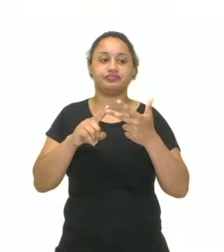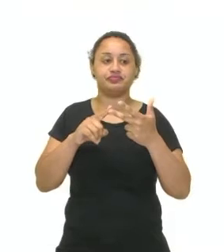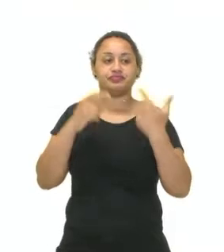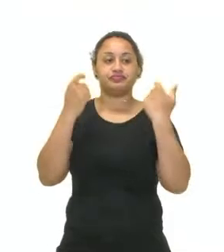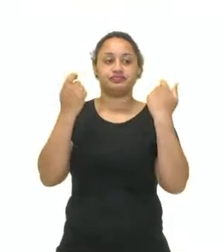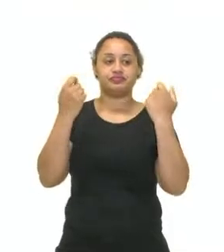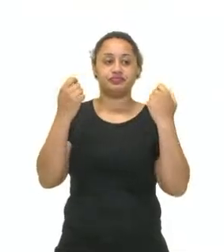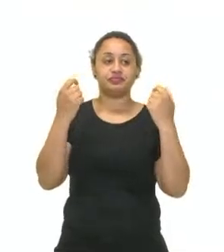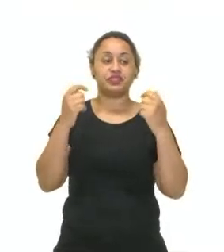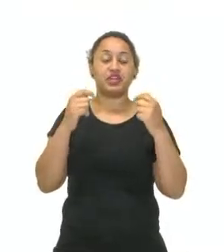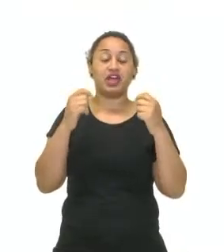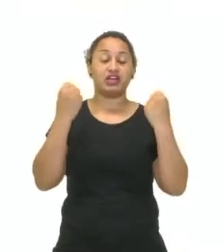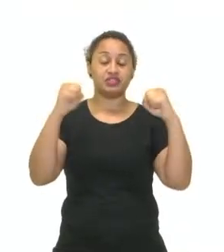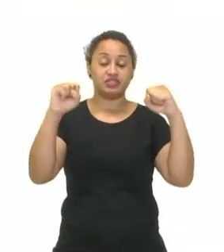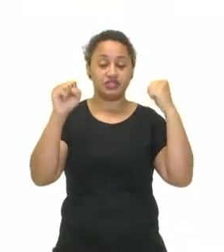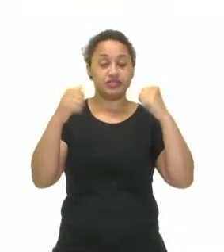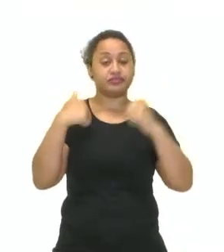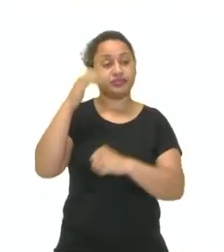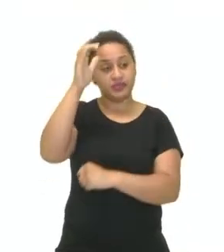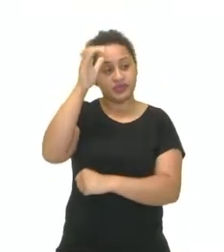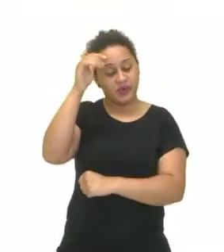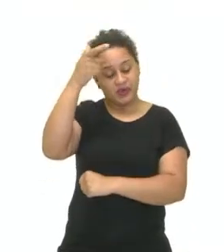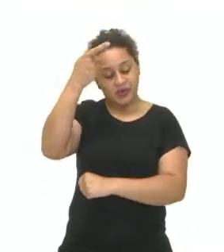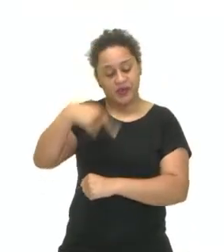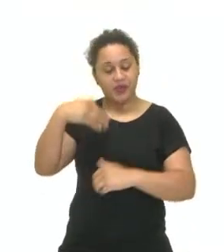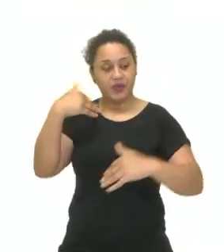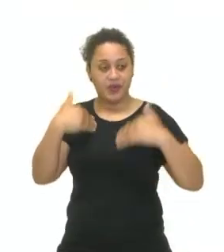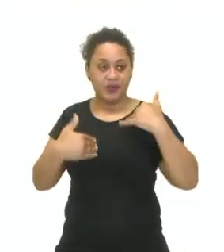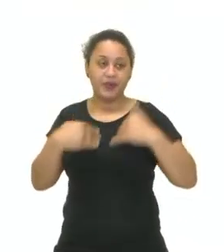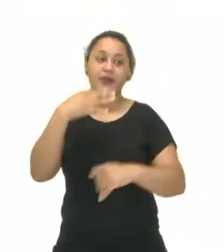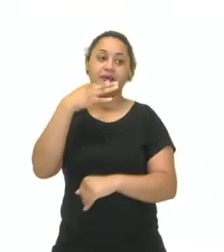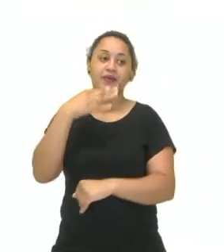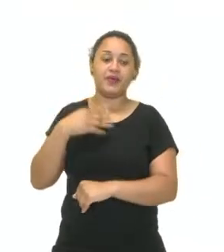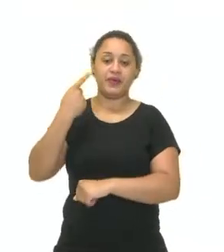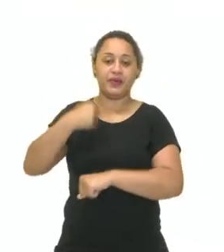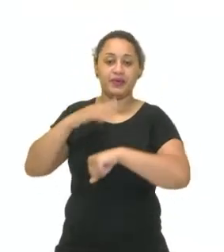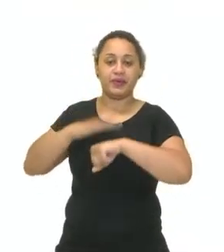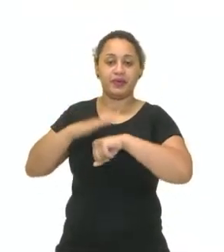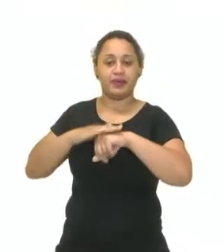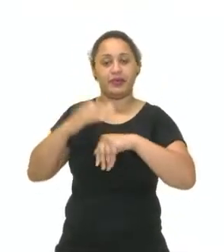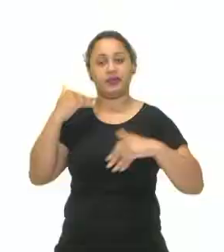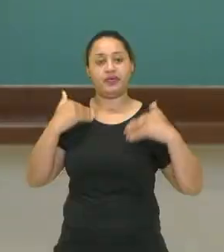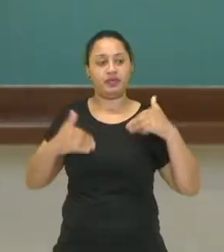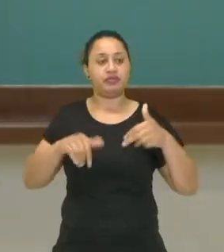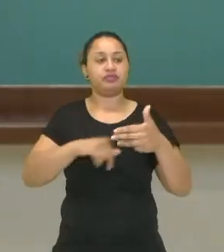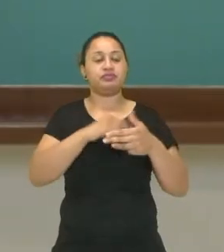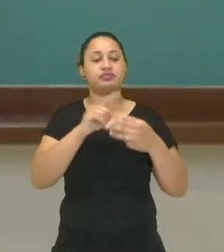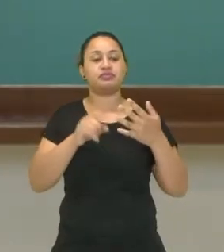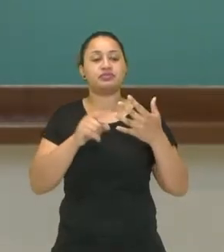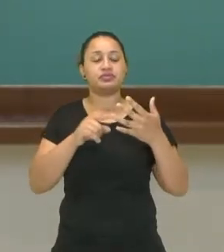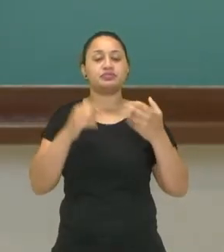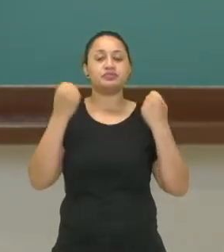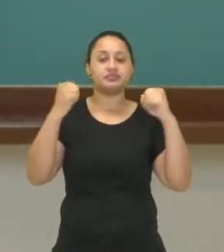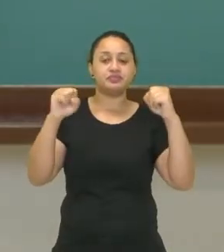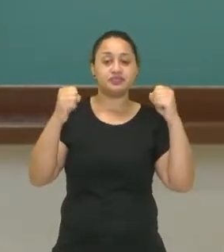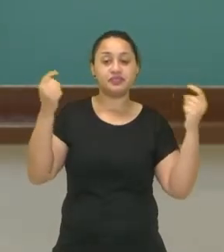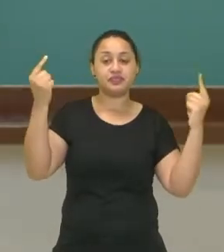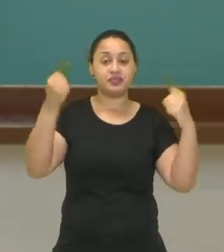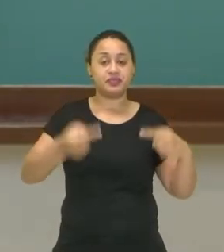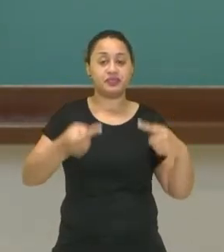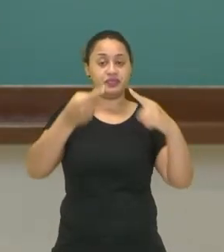ginástica de conscientização corporal e a ginástica competitiva. Mais à frente nós